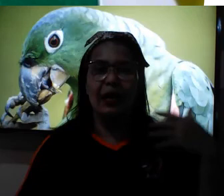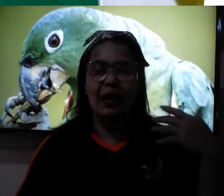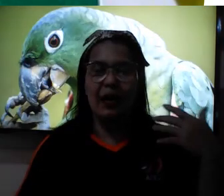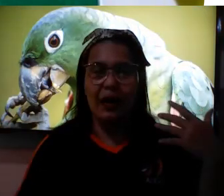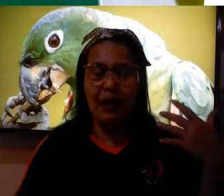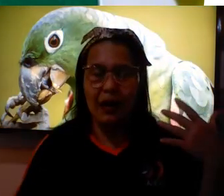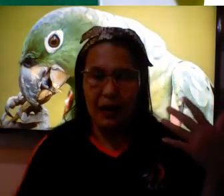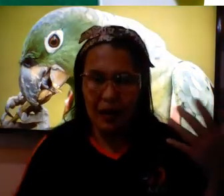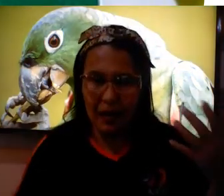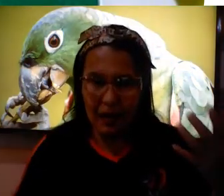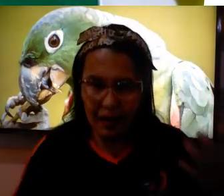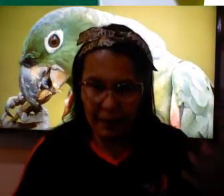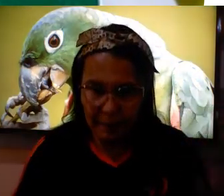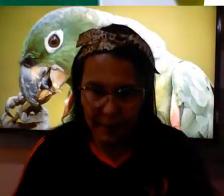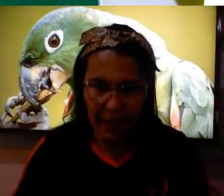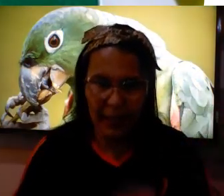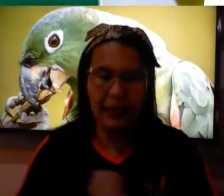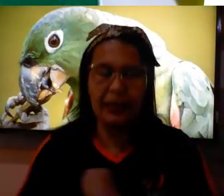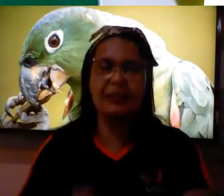tem